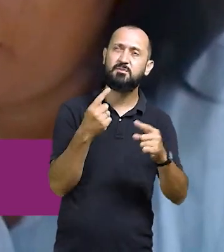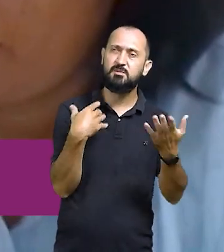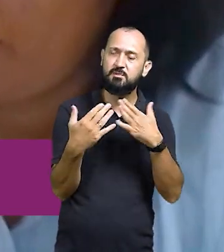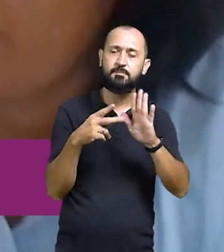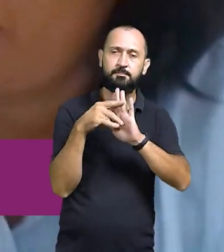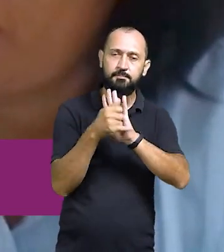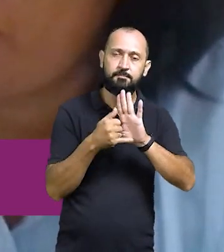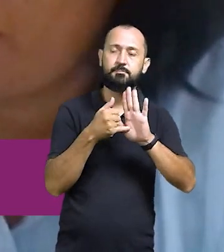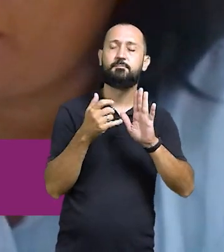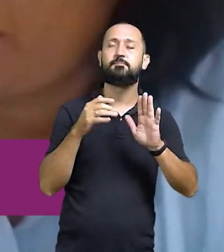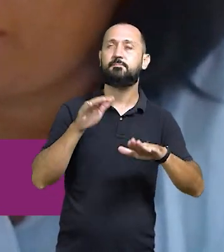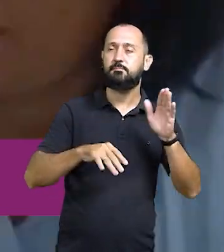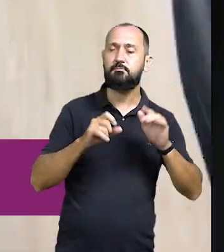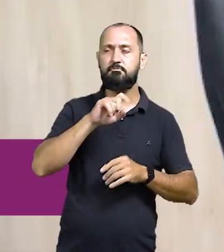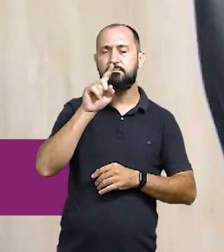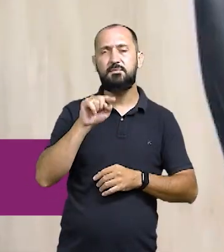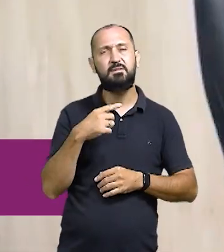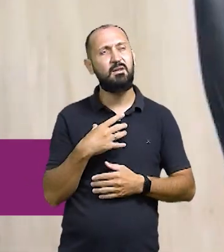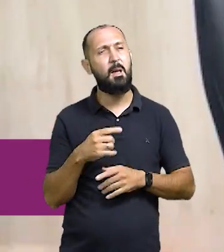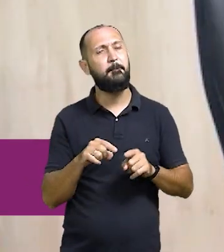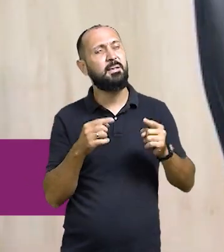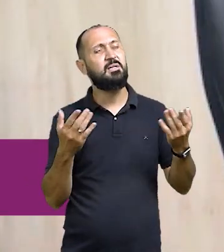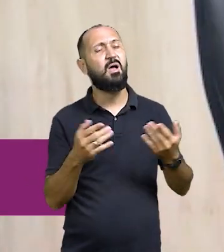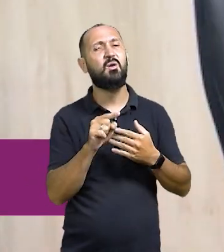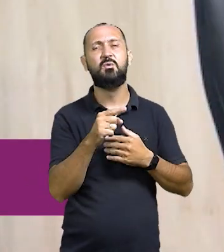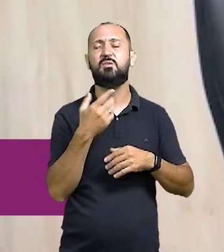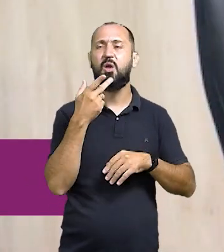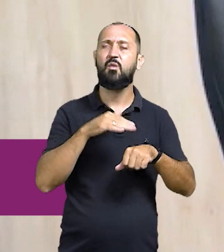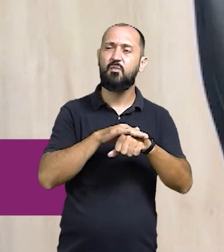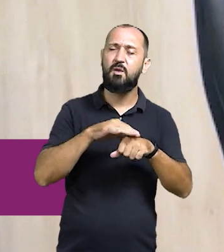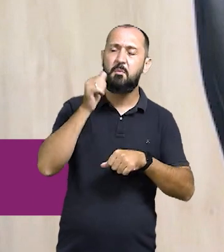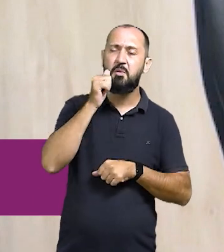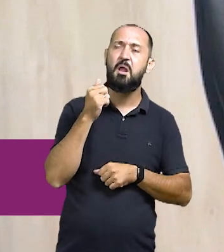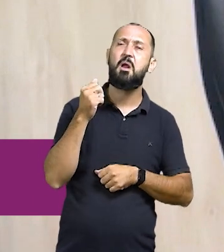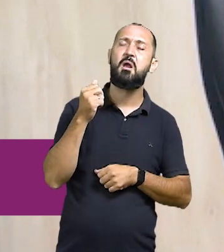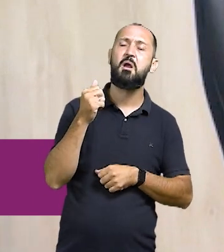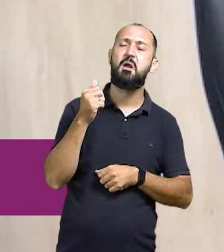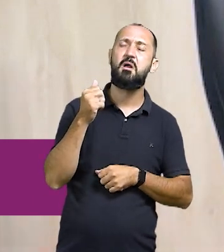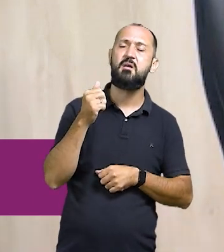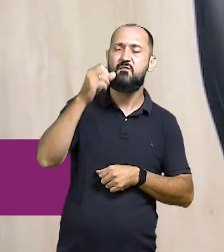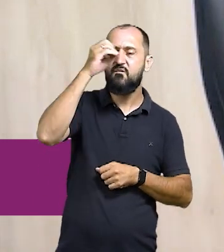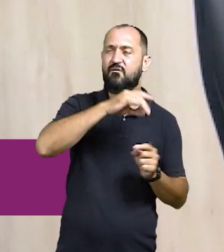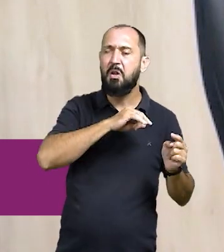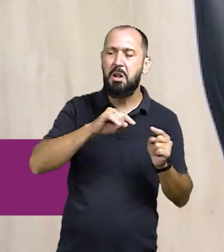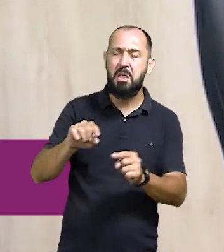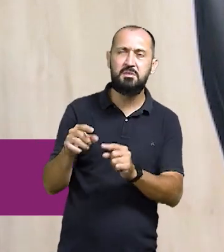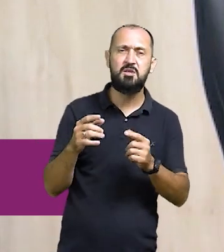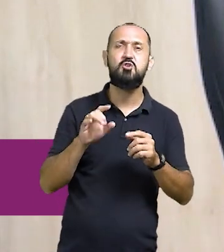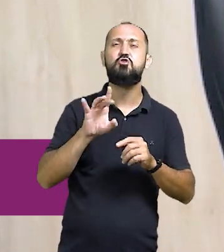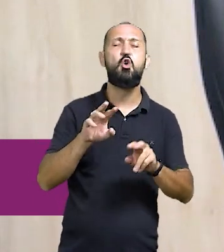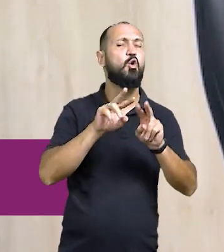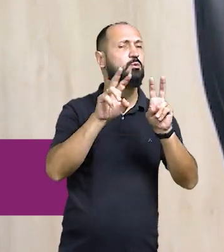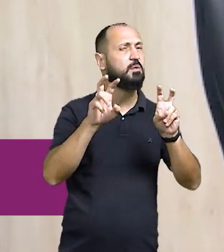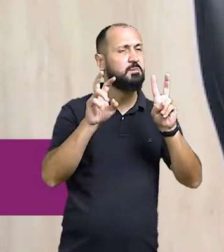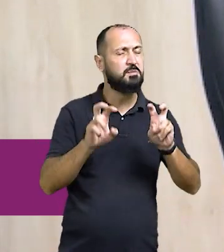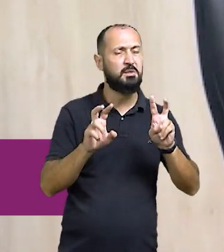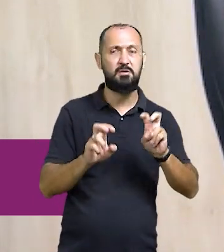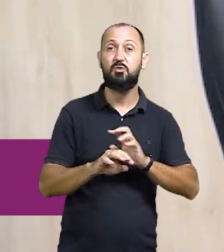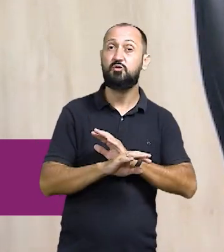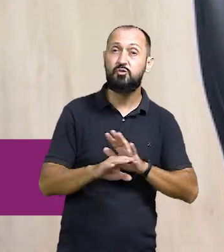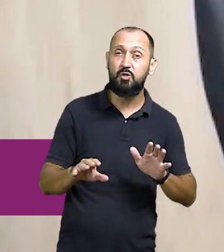de violência. Até porque as questões tecnológicas, né, as ferramentas, elas estão em constante evolução e a gente